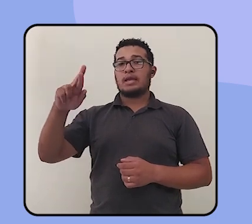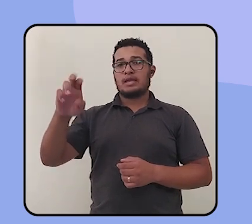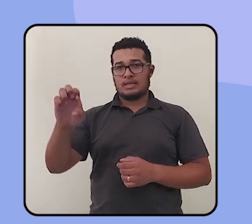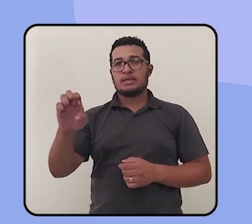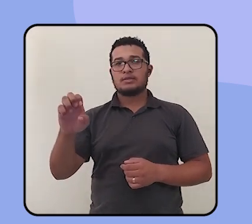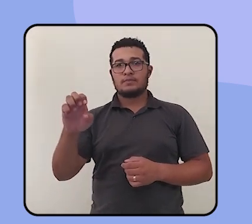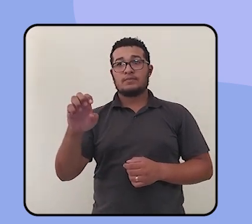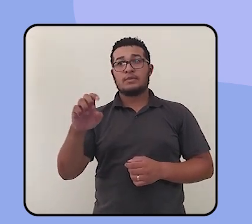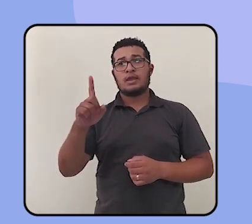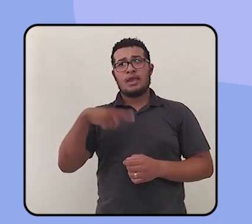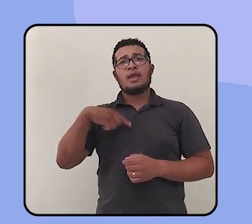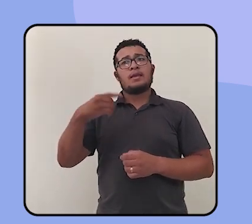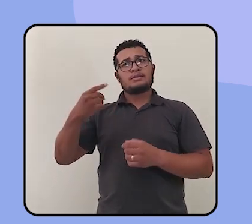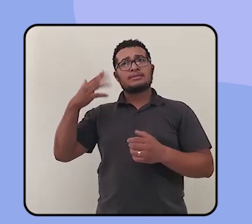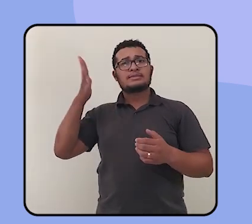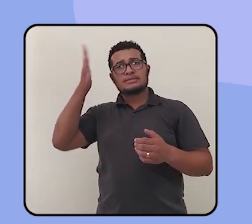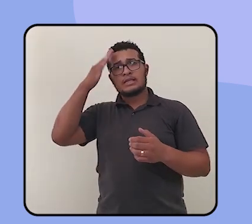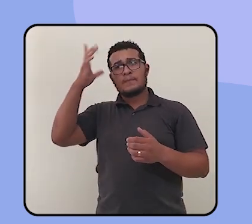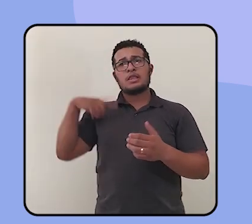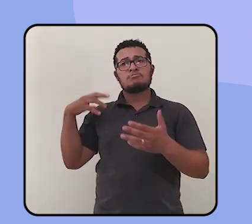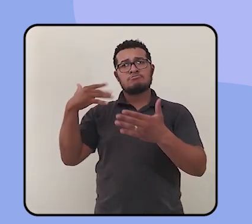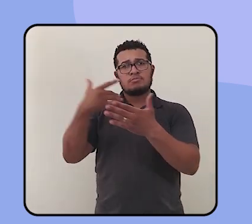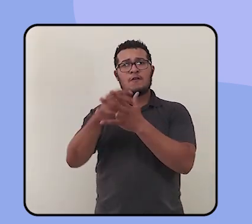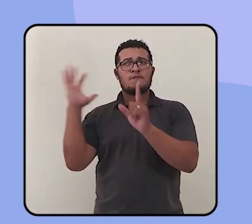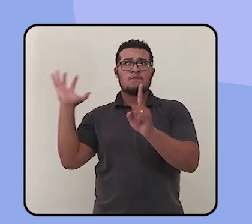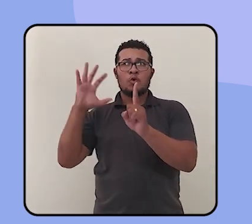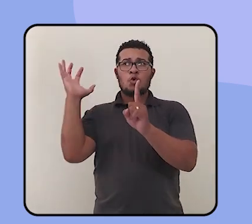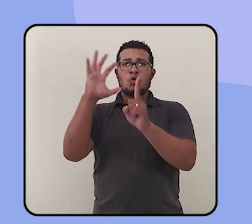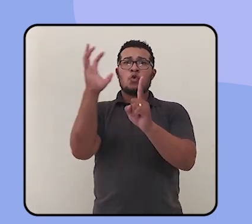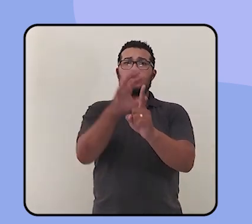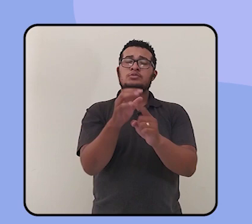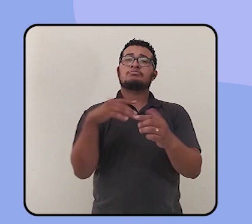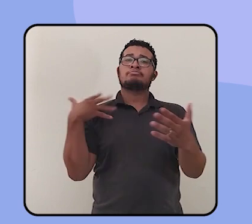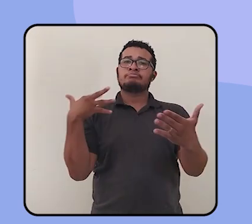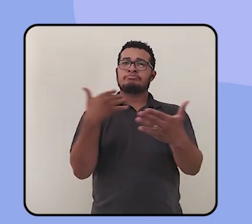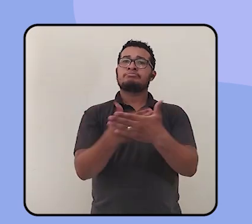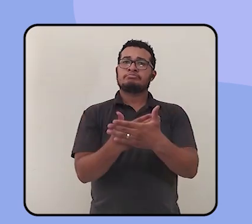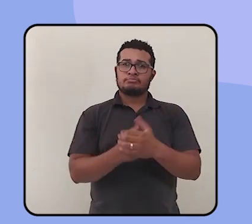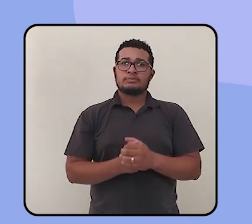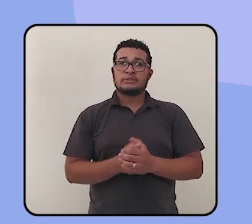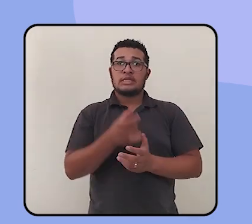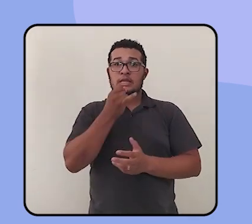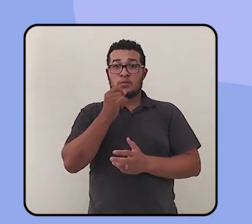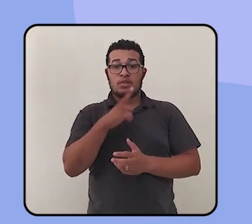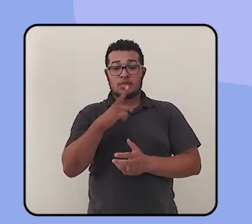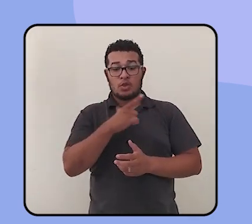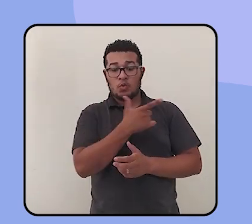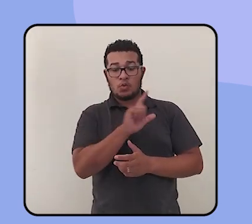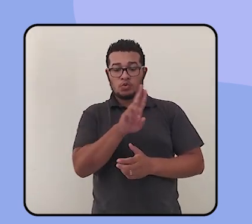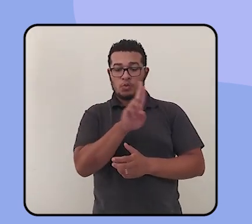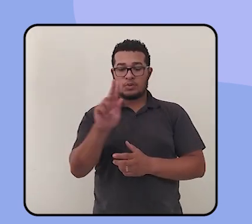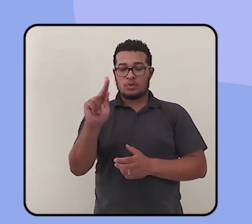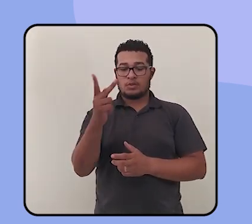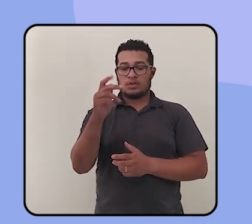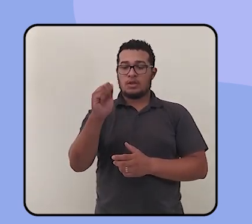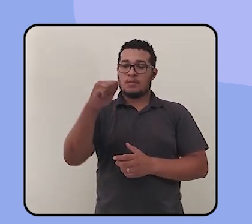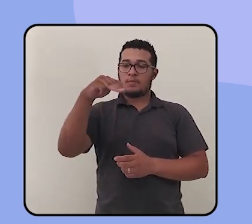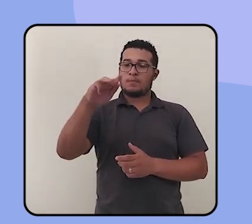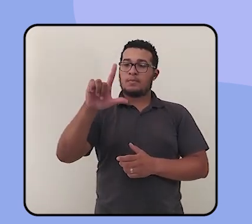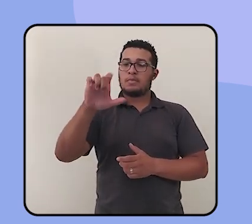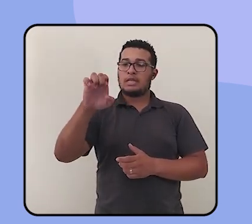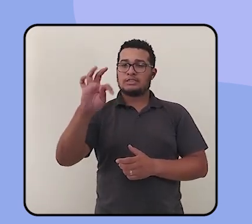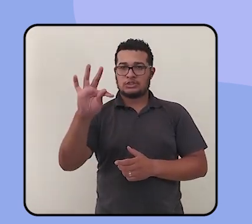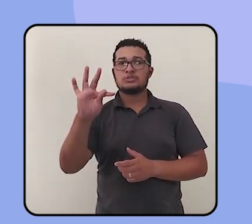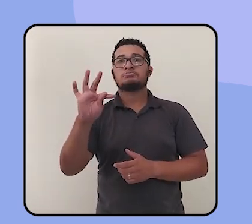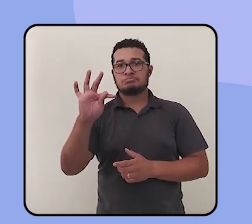são bem vivas e atuais do nosso nosso dia a dia né hum moleque por exemplo se você tiver a pena você ler esse